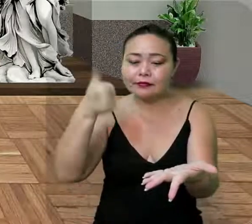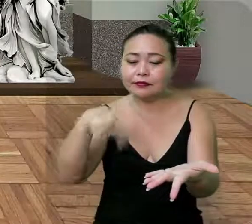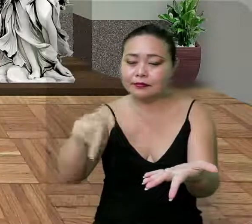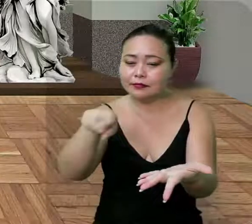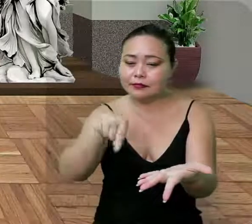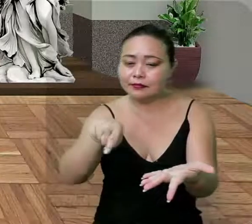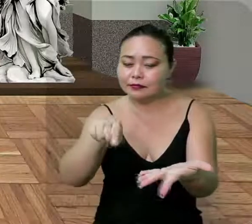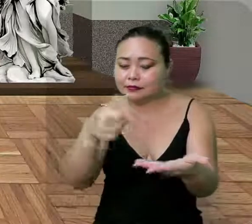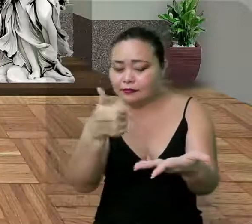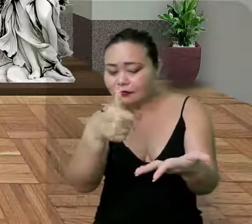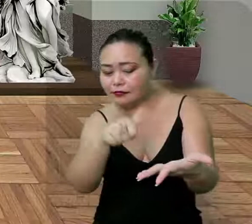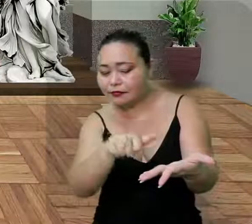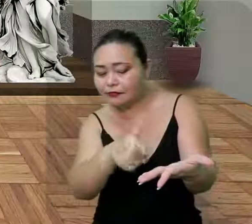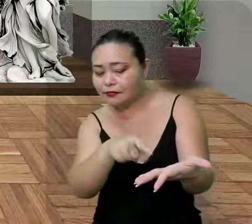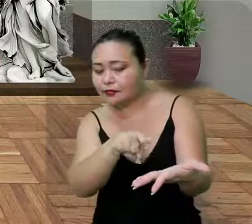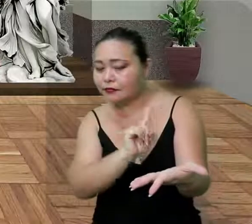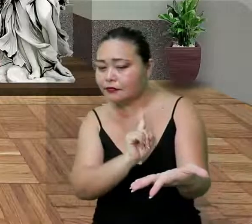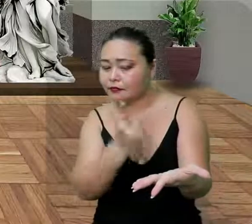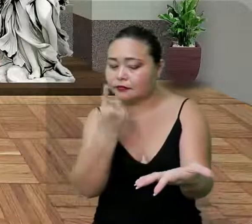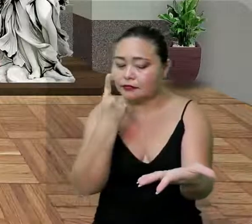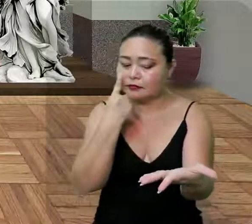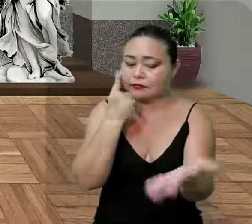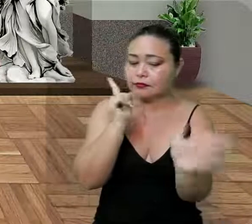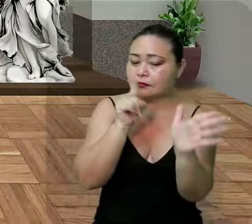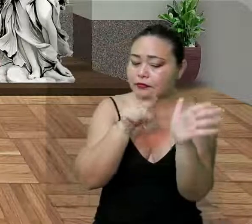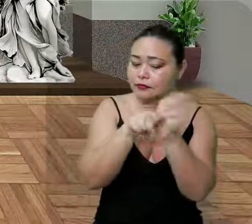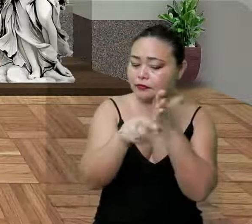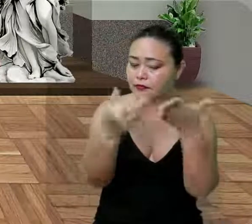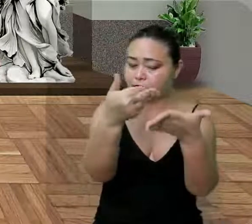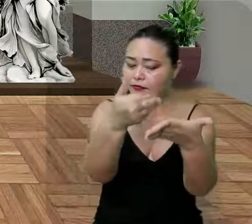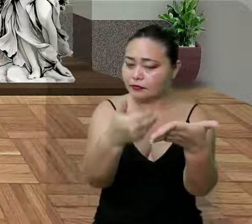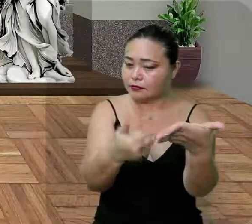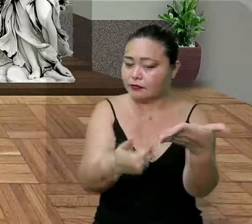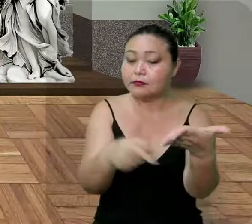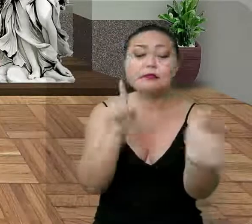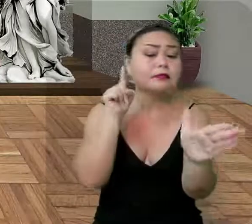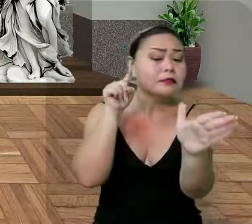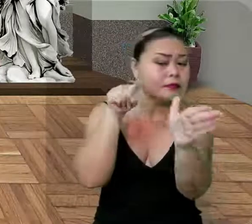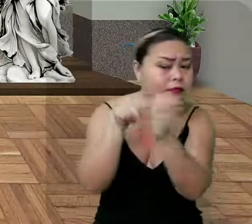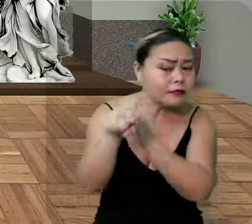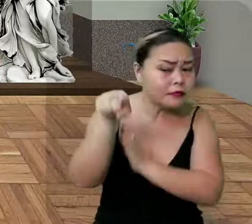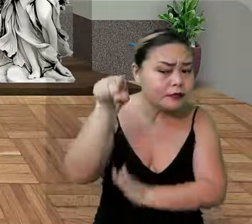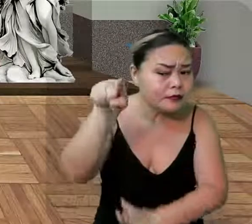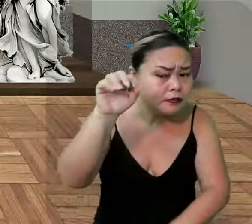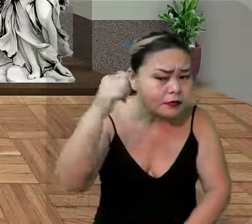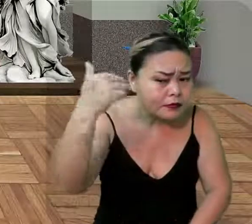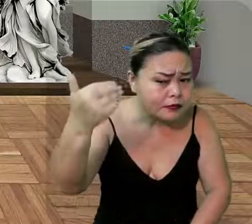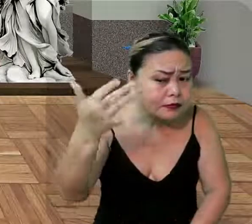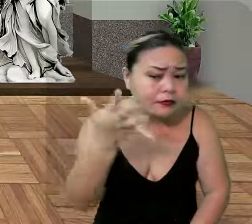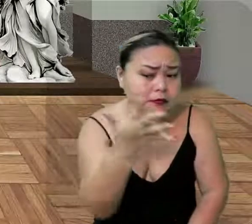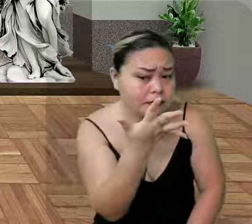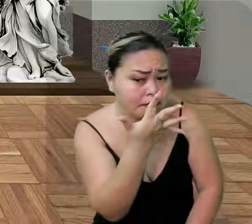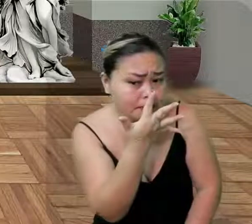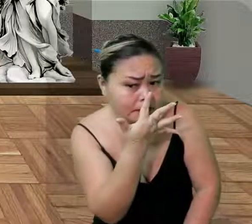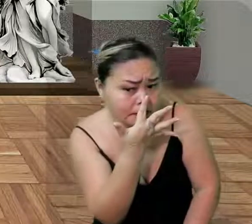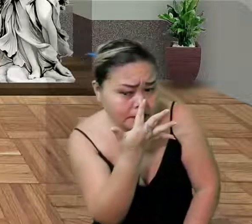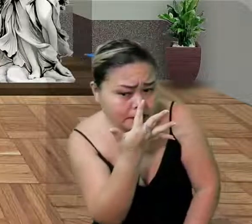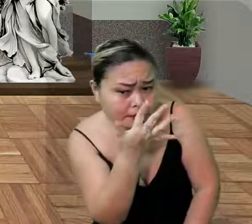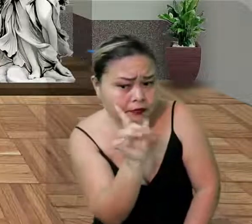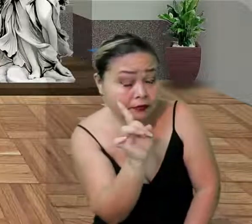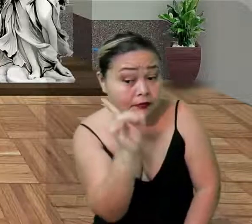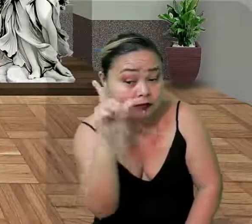que você analisou viu pergunta por perguntar Eu vou perguntar para você que tá aí atrás e só observando